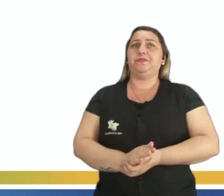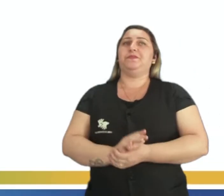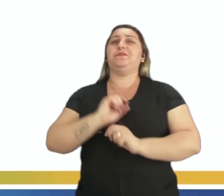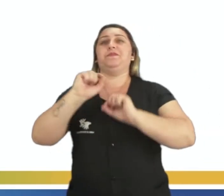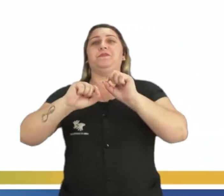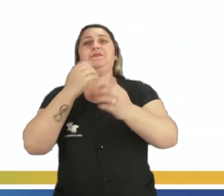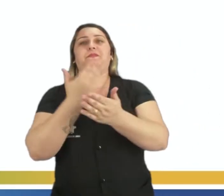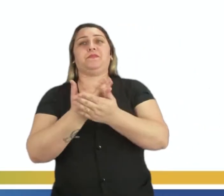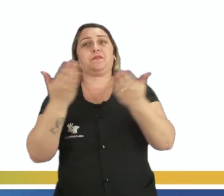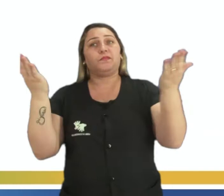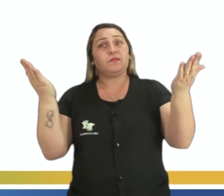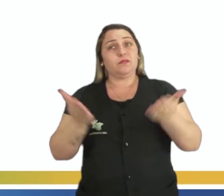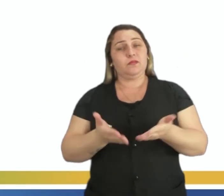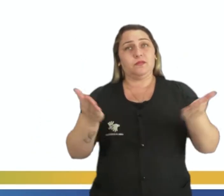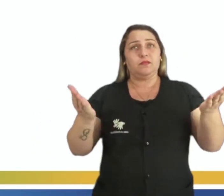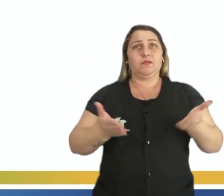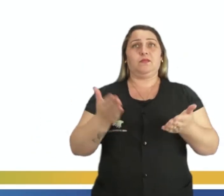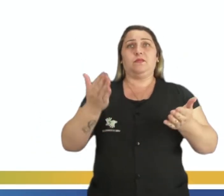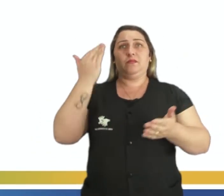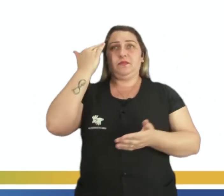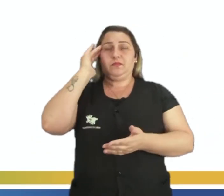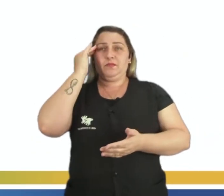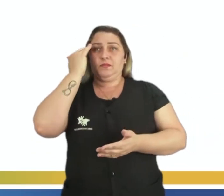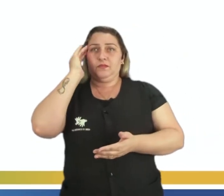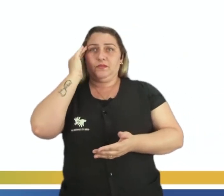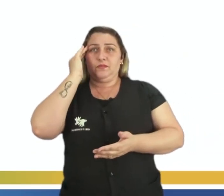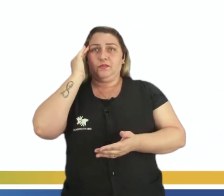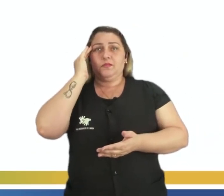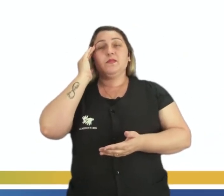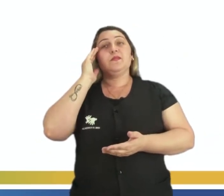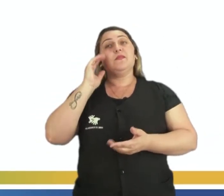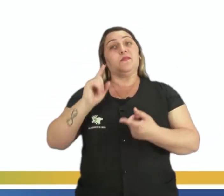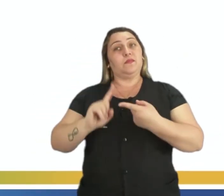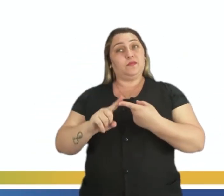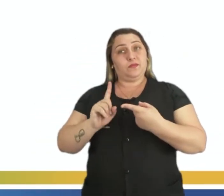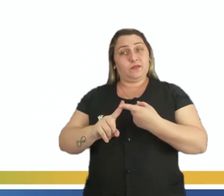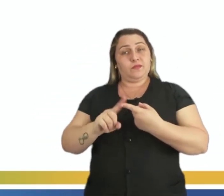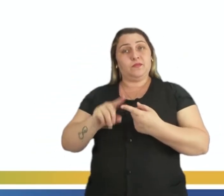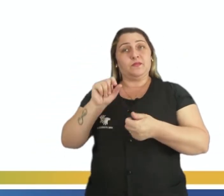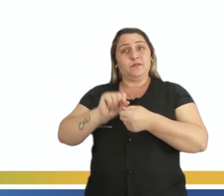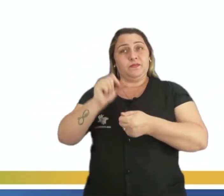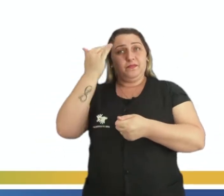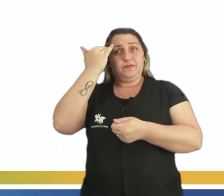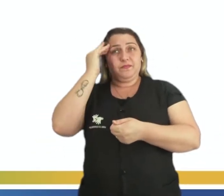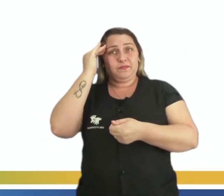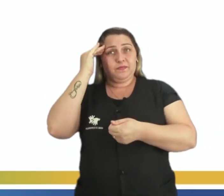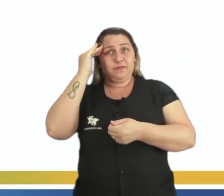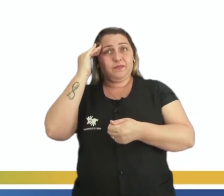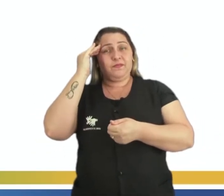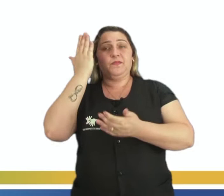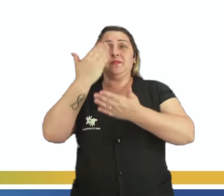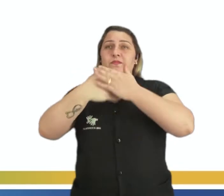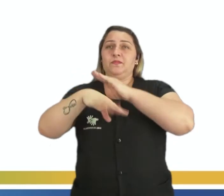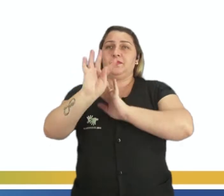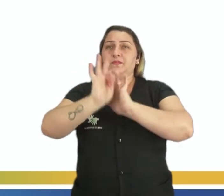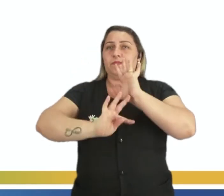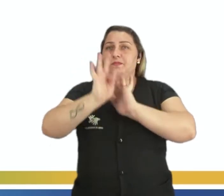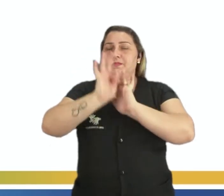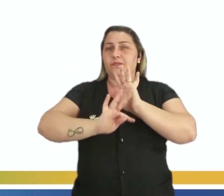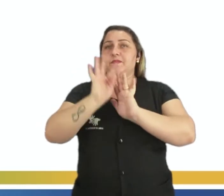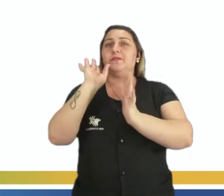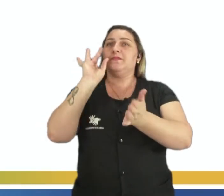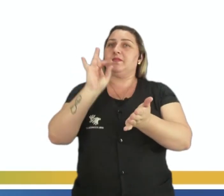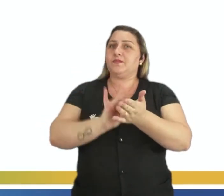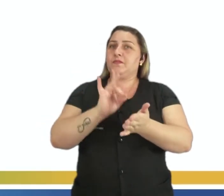nós estudaremos hoje, nós vamos entender que um dos fatores que nos faz interpretar a mensagem de um texto como